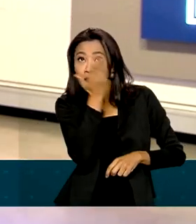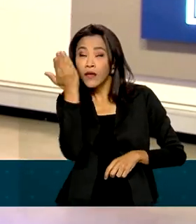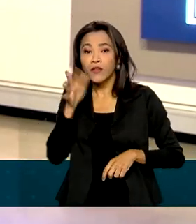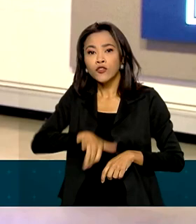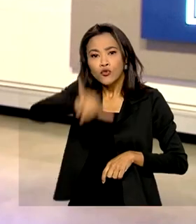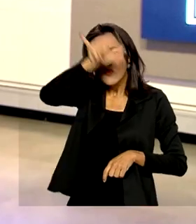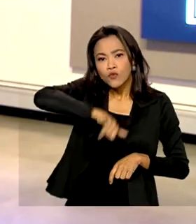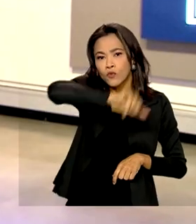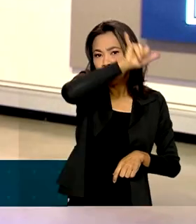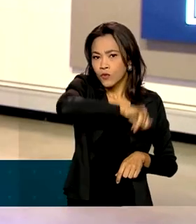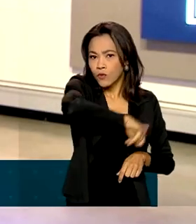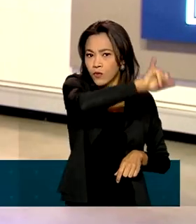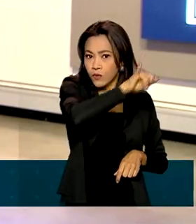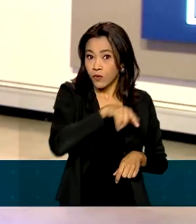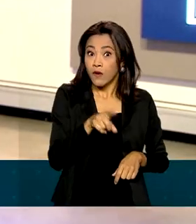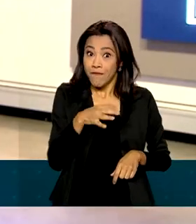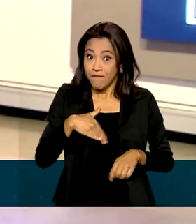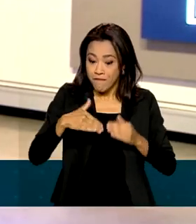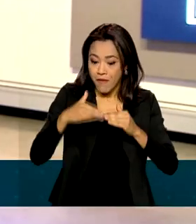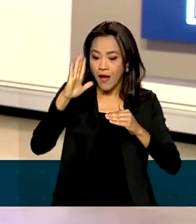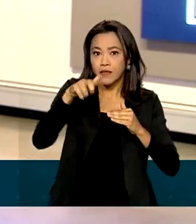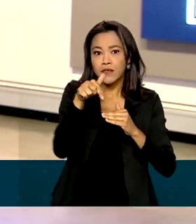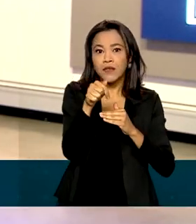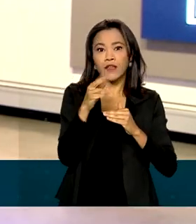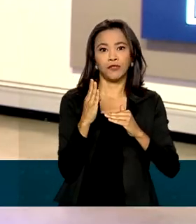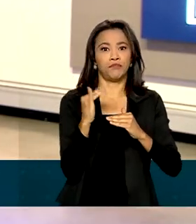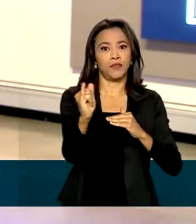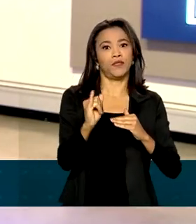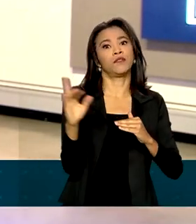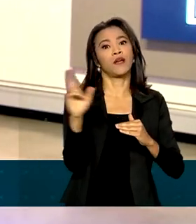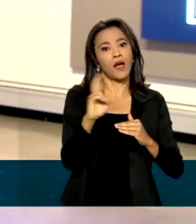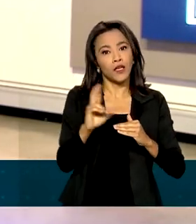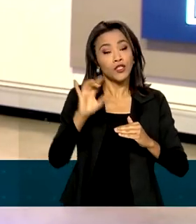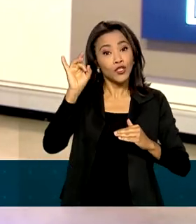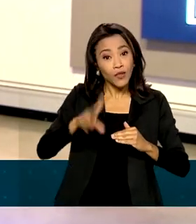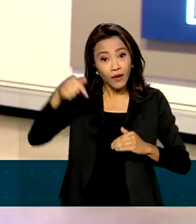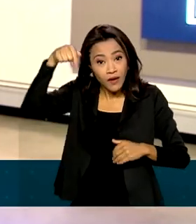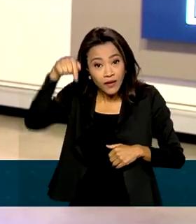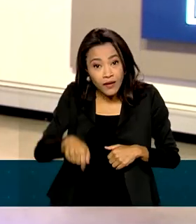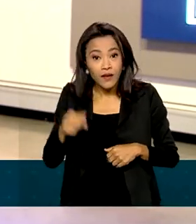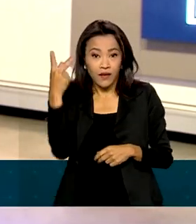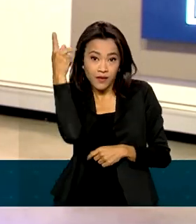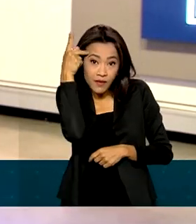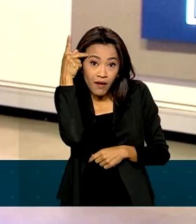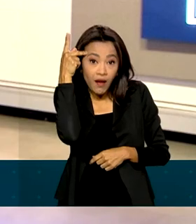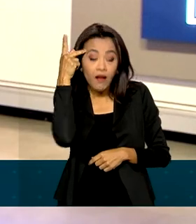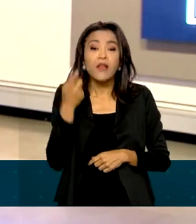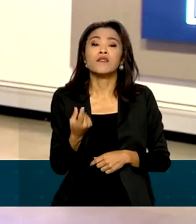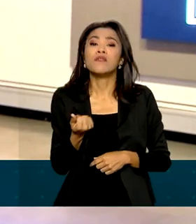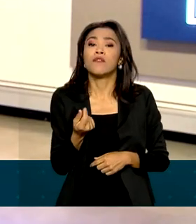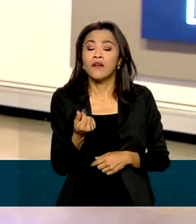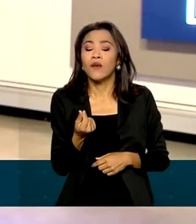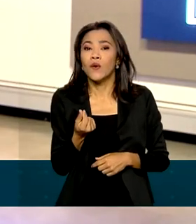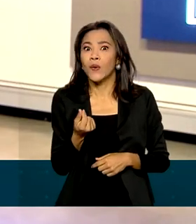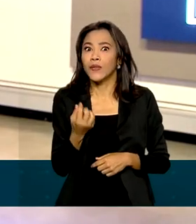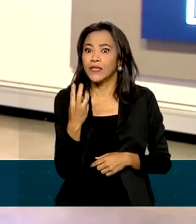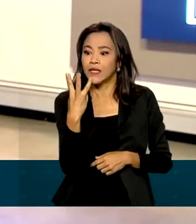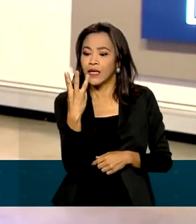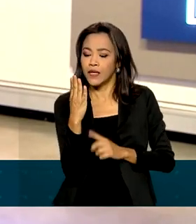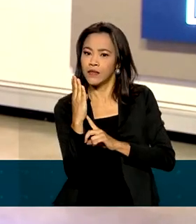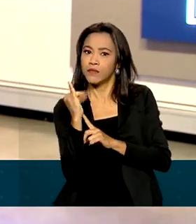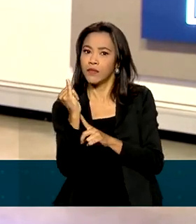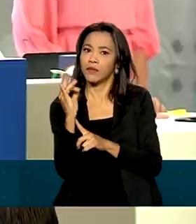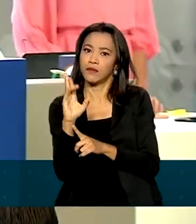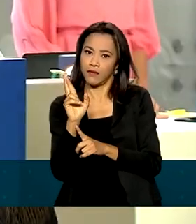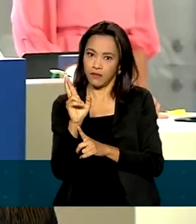aeroportos passarão dos 7 bilhões de reais só em Congonhas aqui em São Paulo esse valor chega a 3